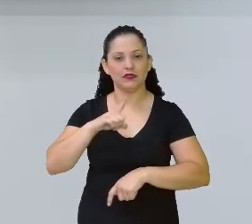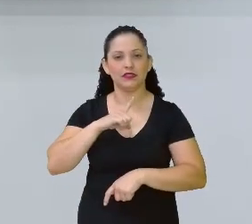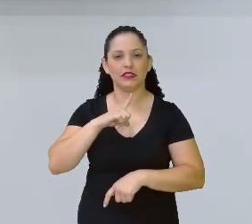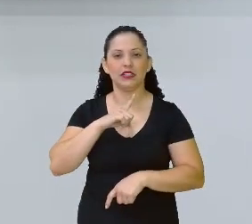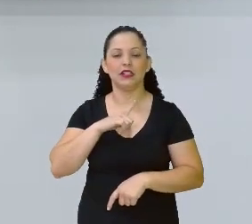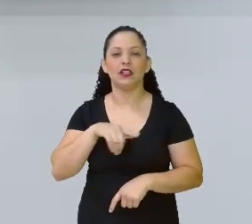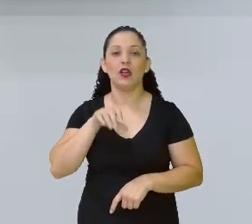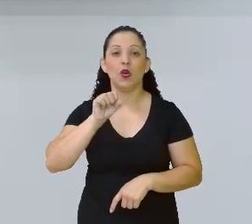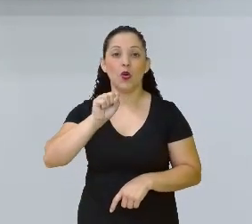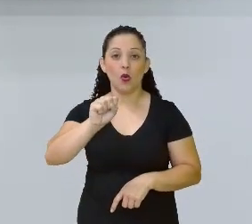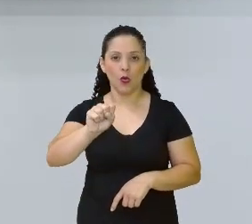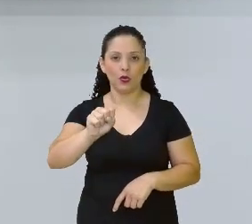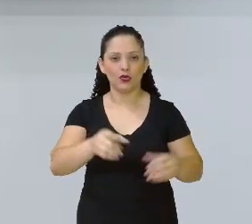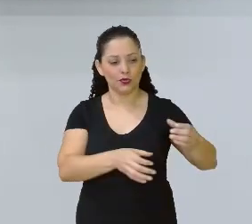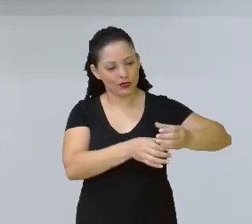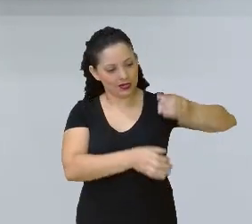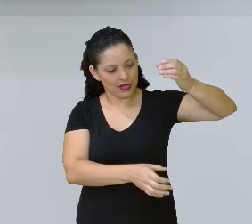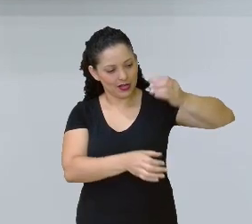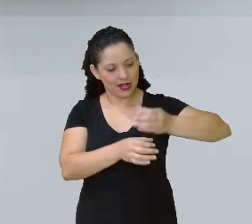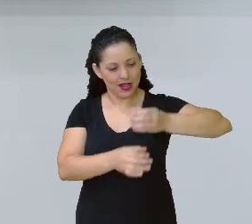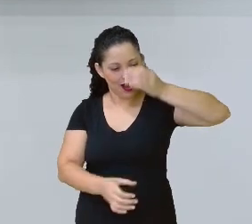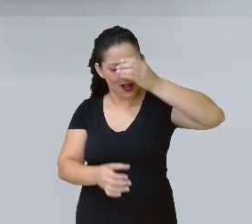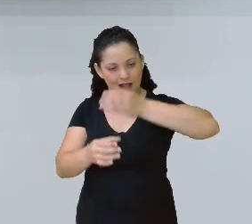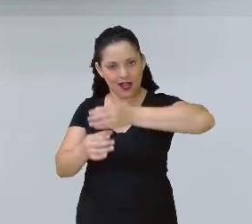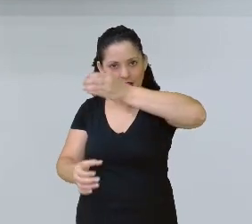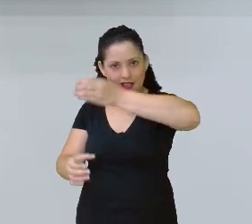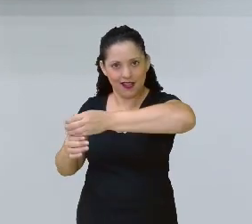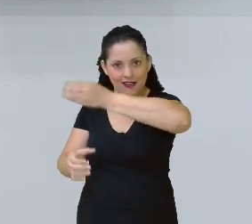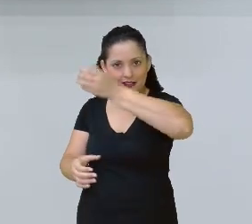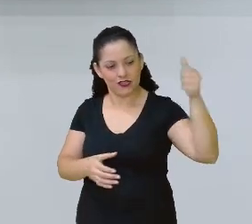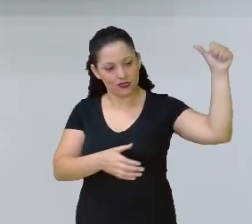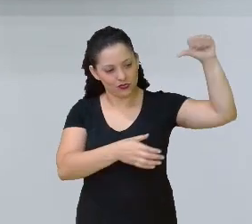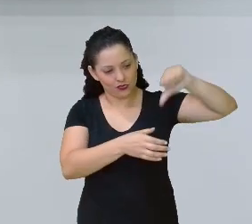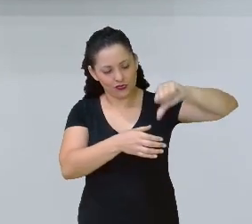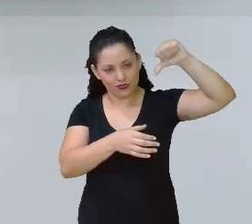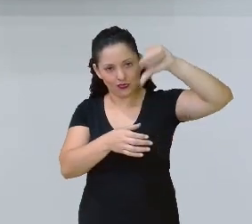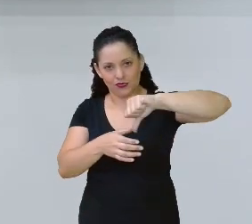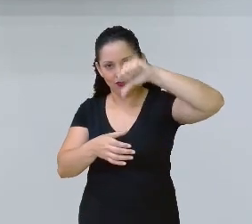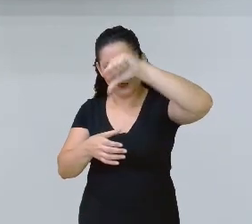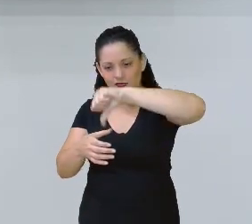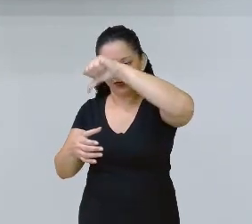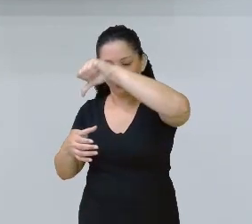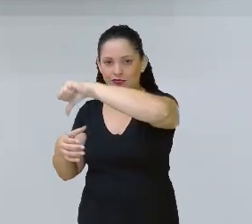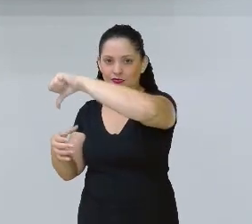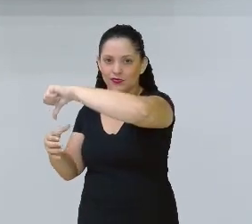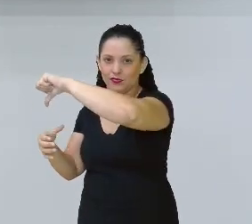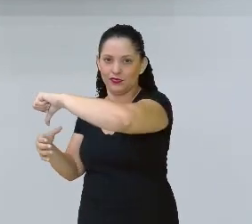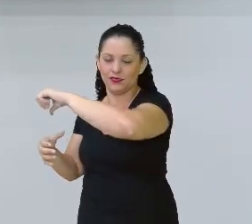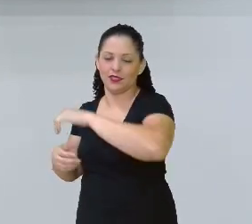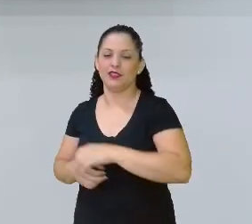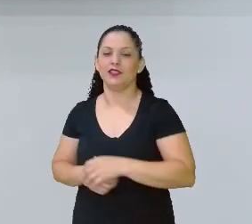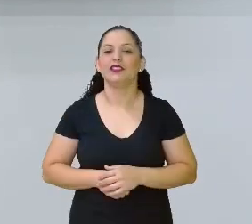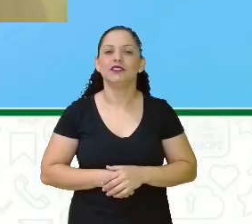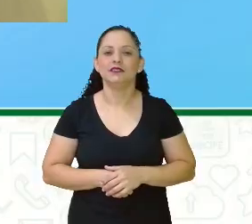8 garrafas, né? Com essa quantidade, certo? Então, tem aí.